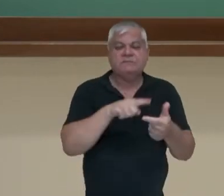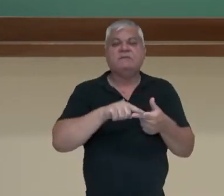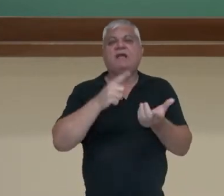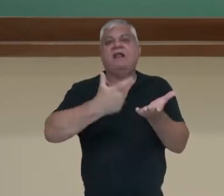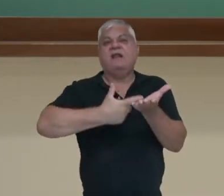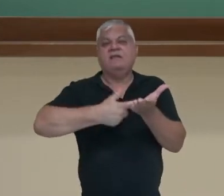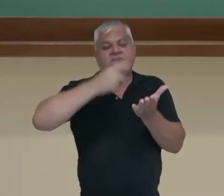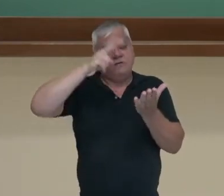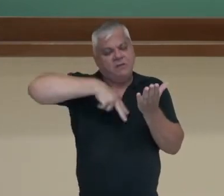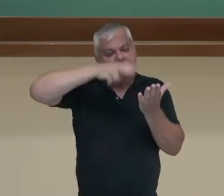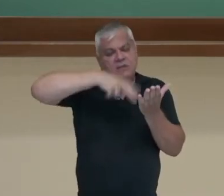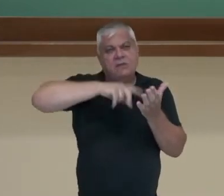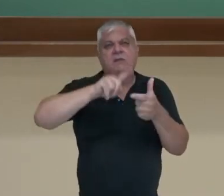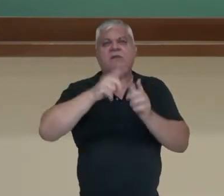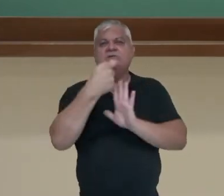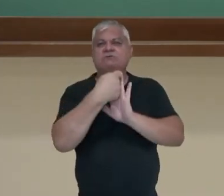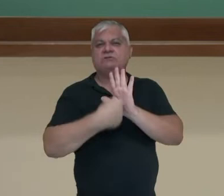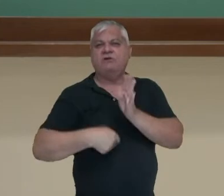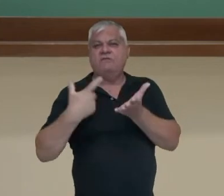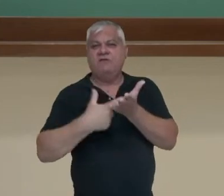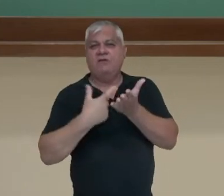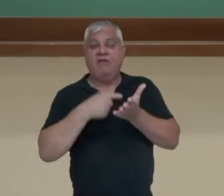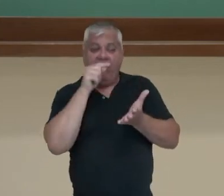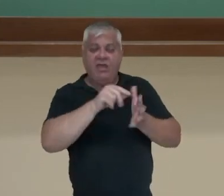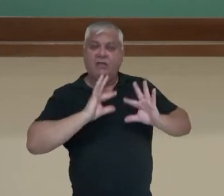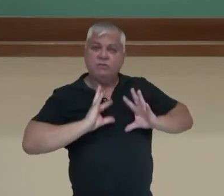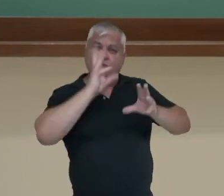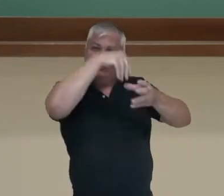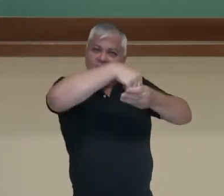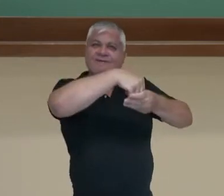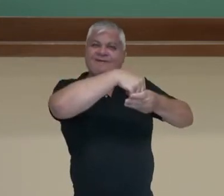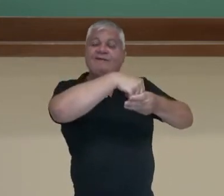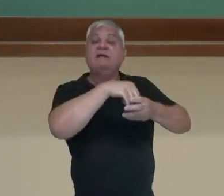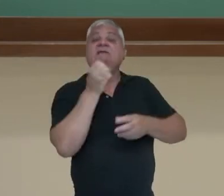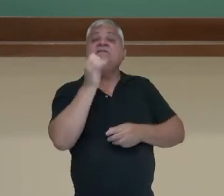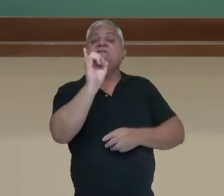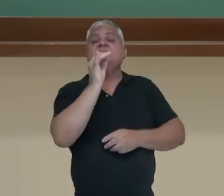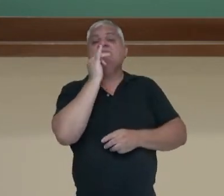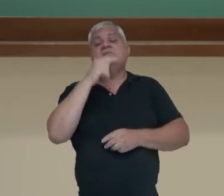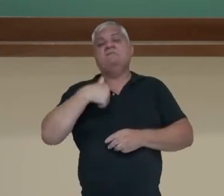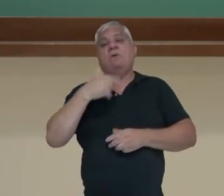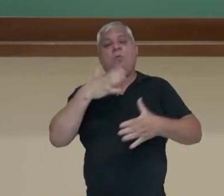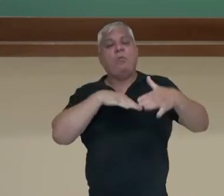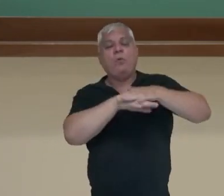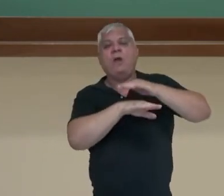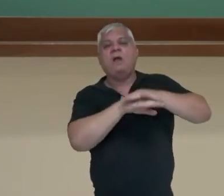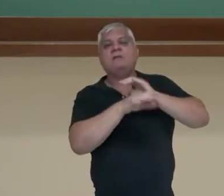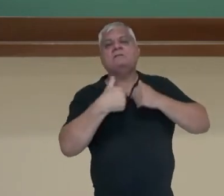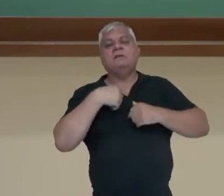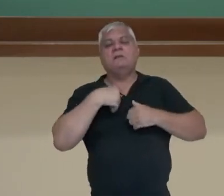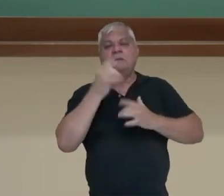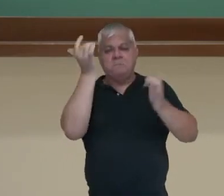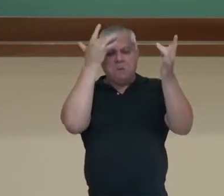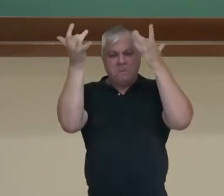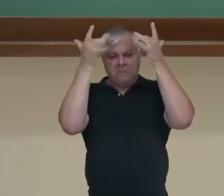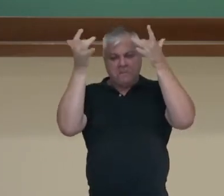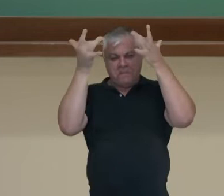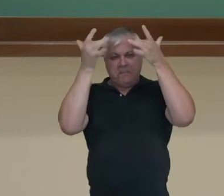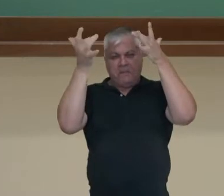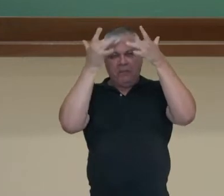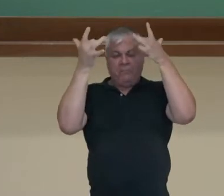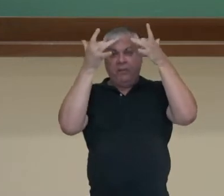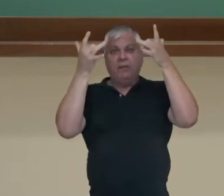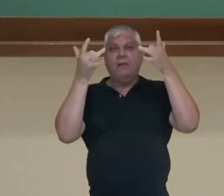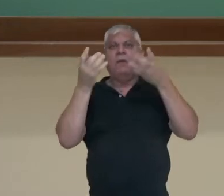livro, escrevo livros, é ali que está tudo. Imagina se você tivesse que guardar aqui na sua cabeça todas as informações que